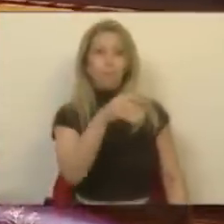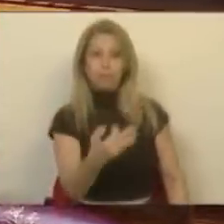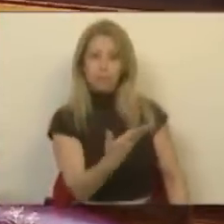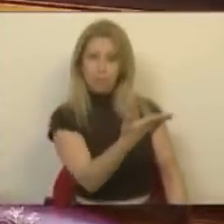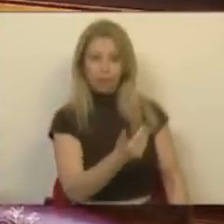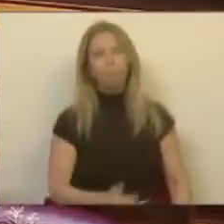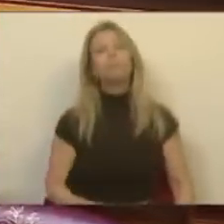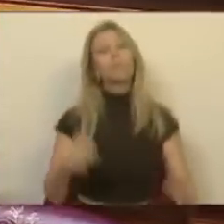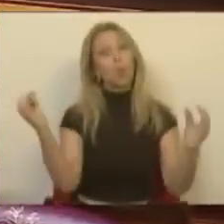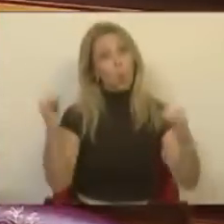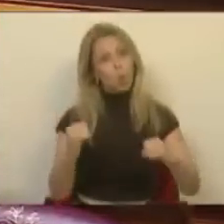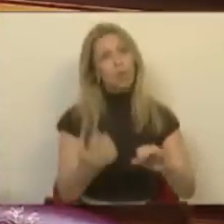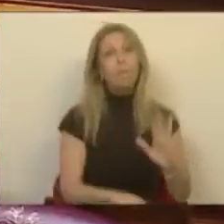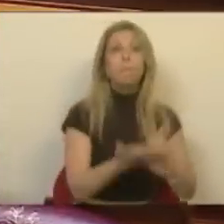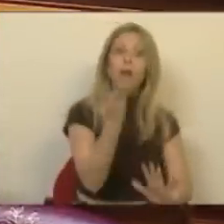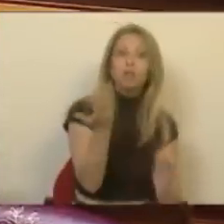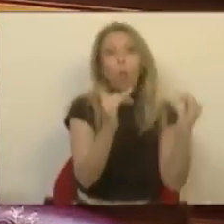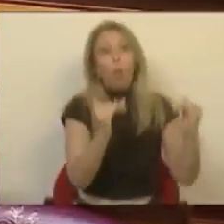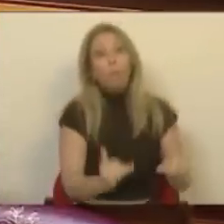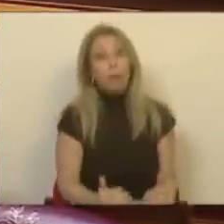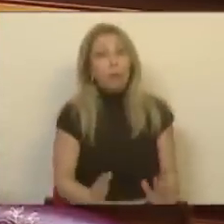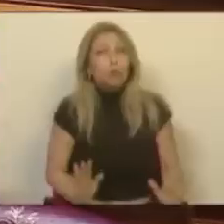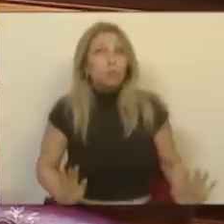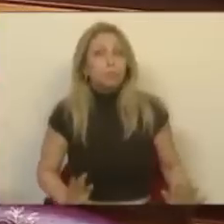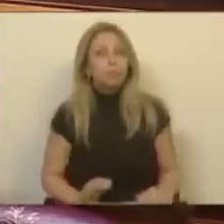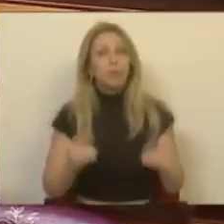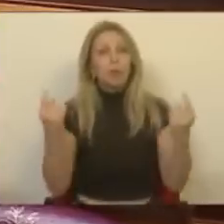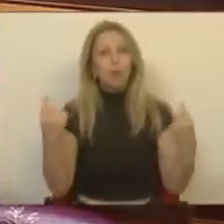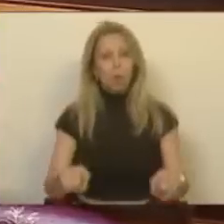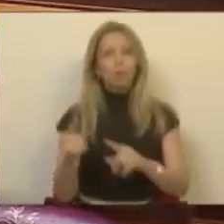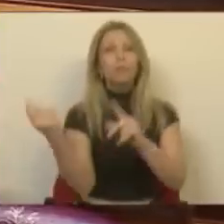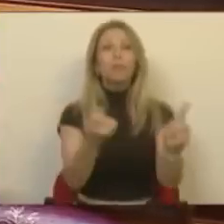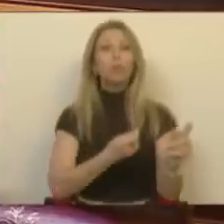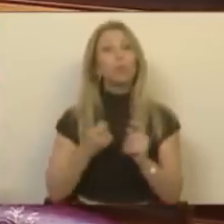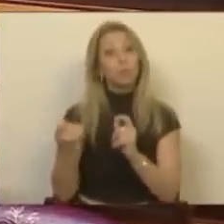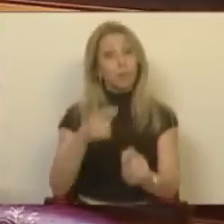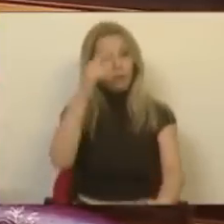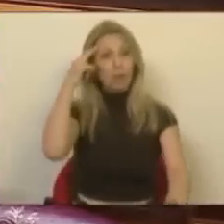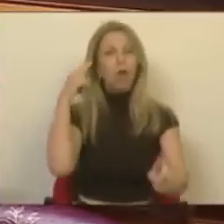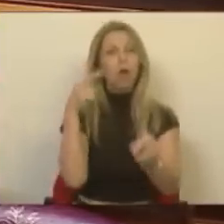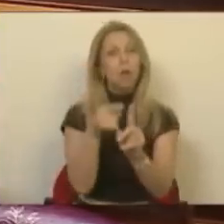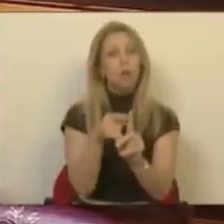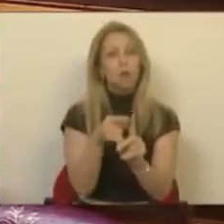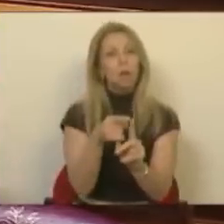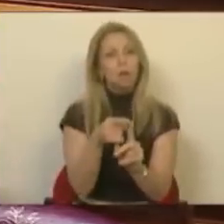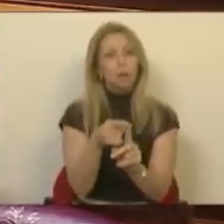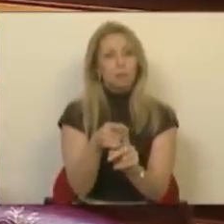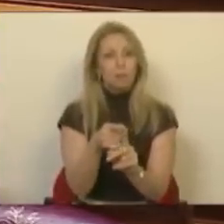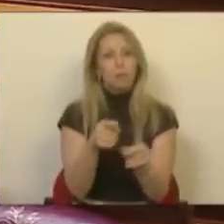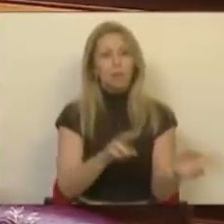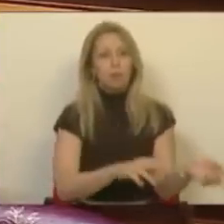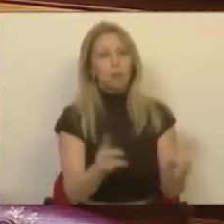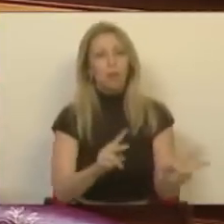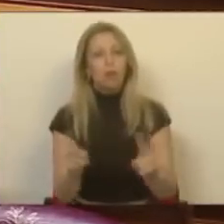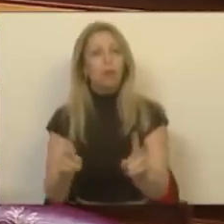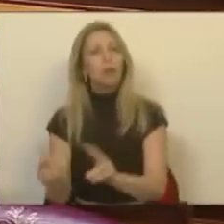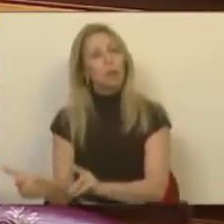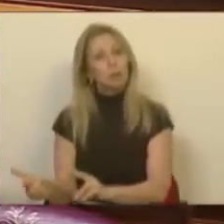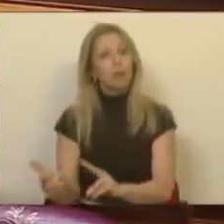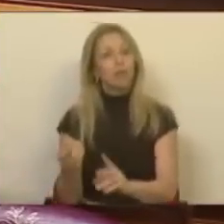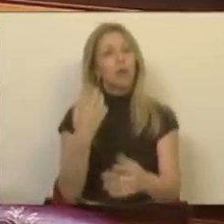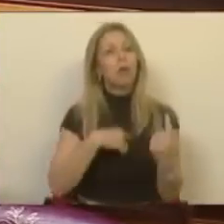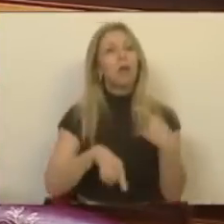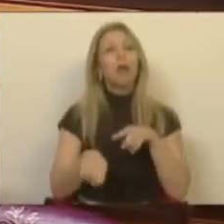concordamos mais ou concordamos menos ou neste debate a intenção de promover alternativas à política de governação